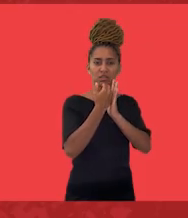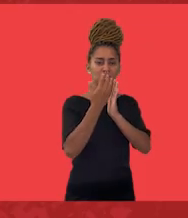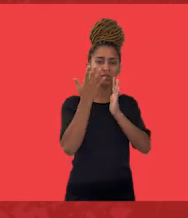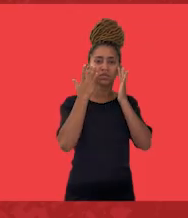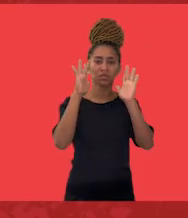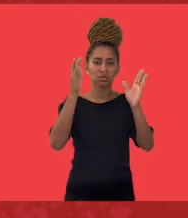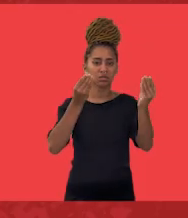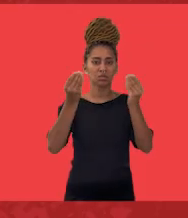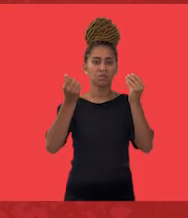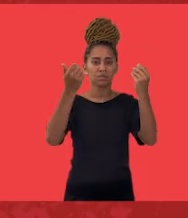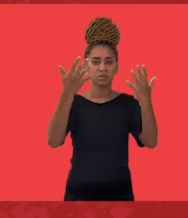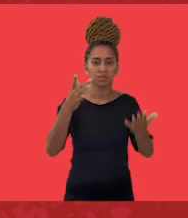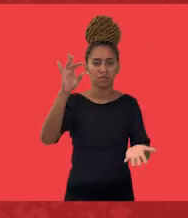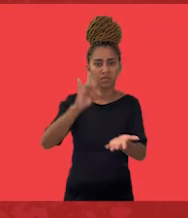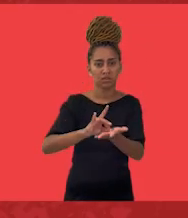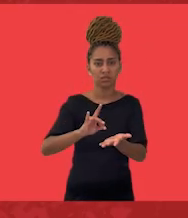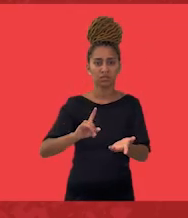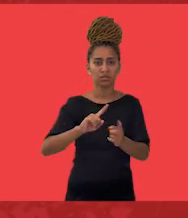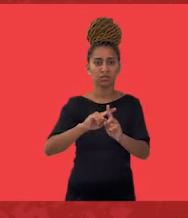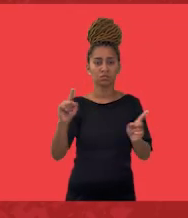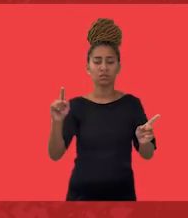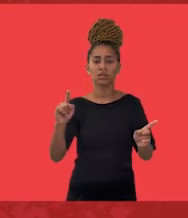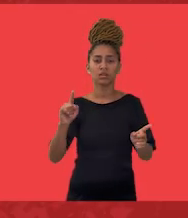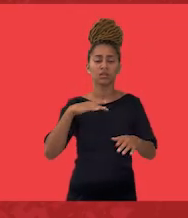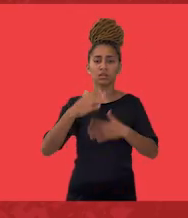dos outros e apequena-se na solidão.